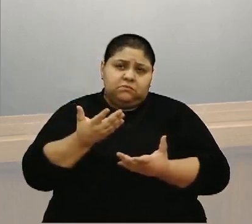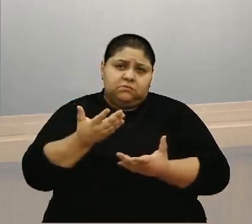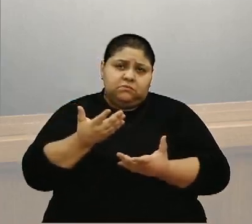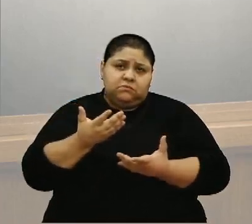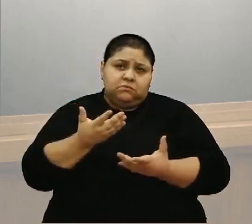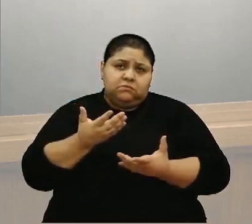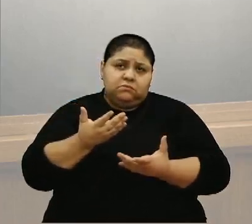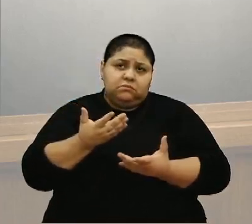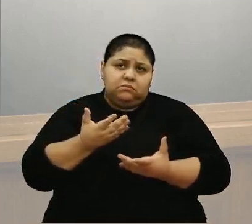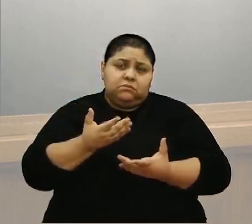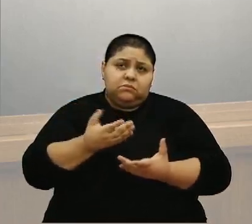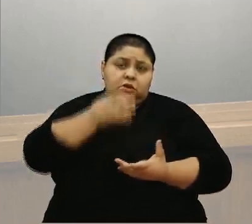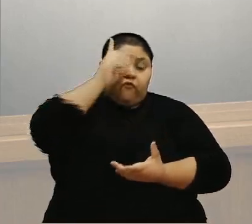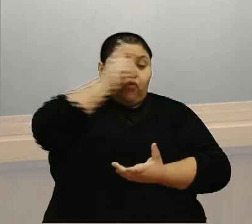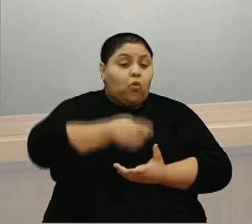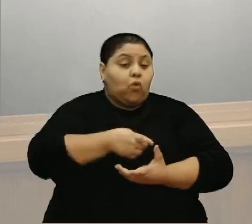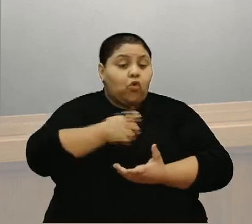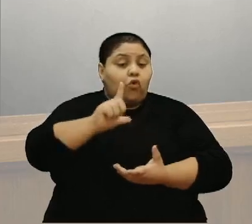for concorrer, tem que